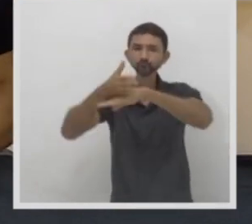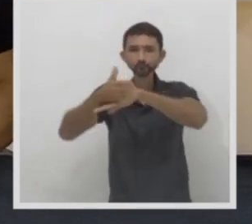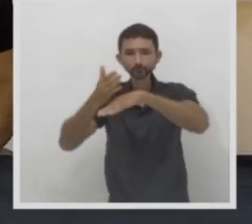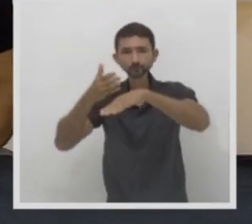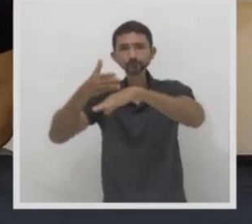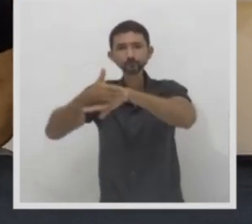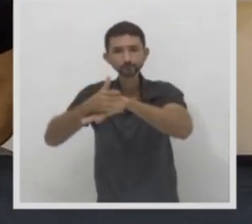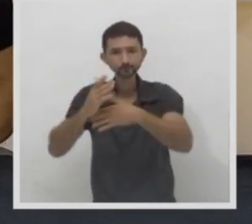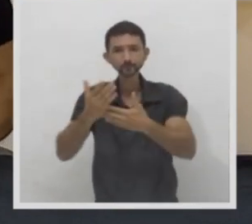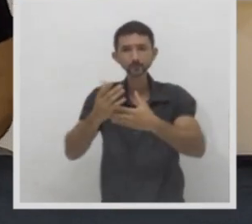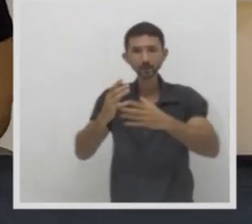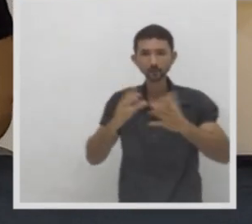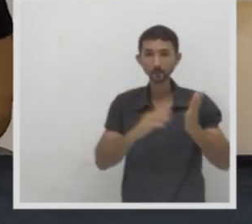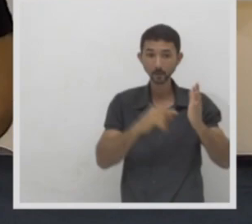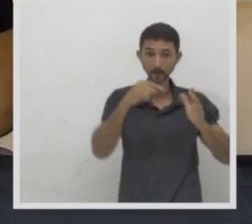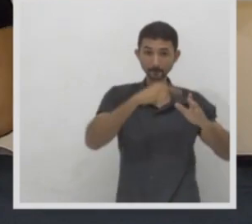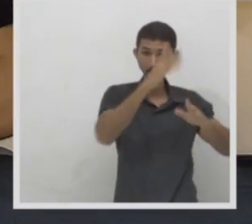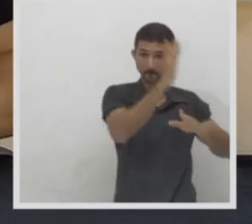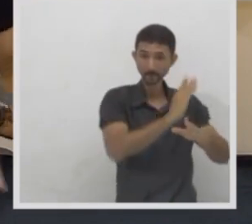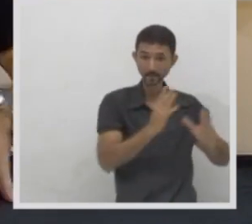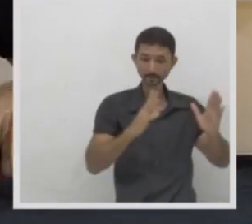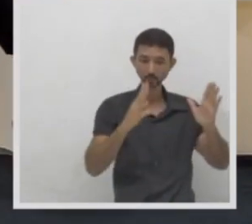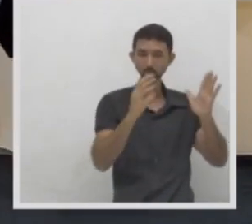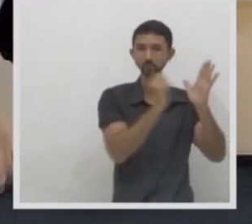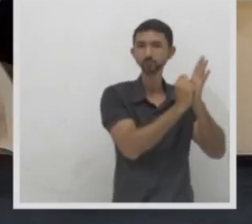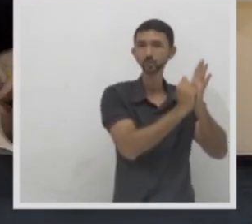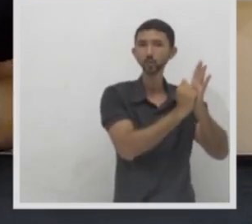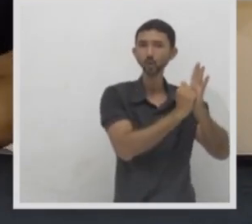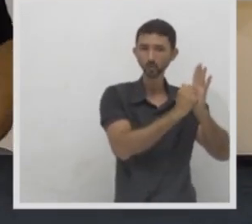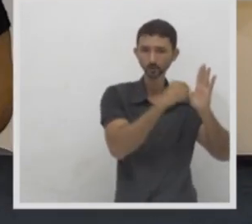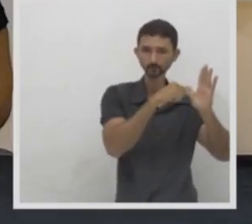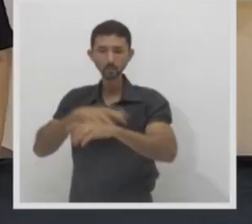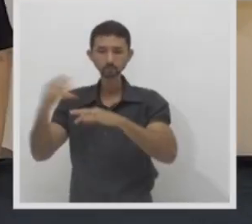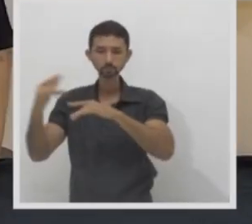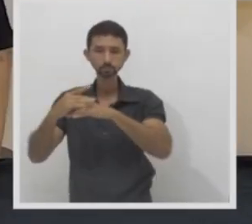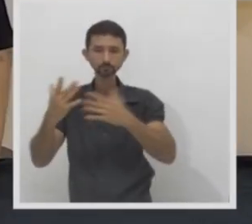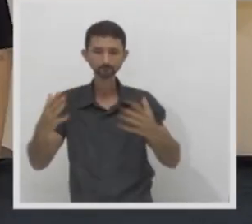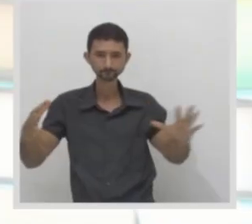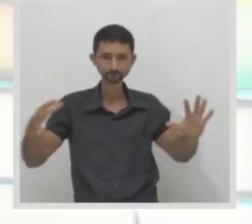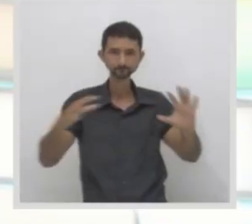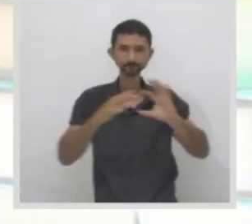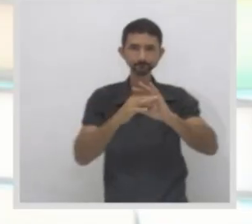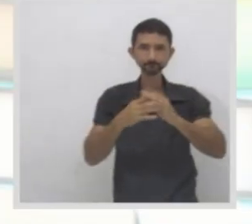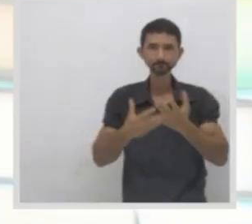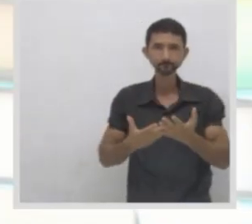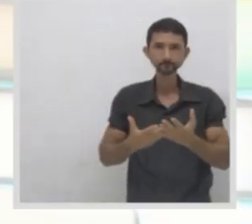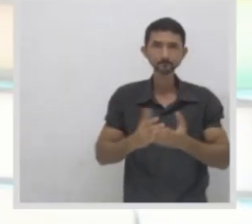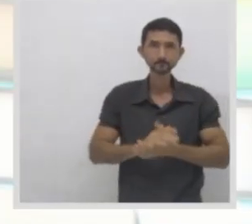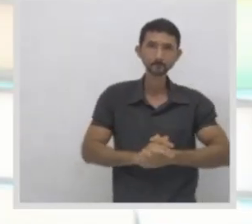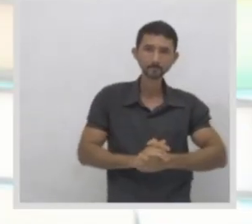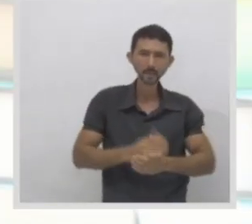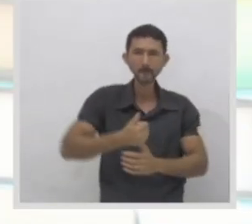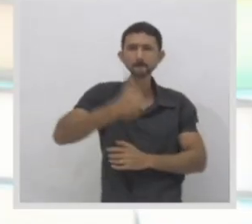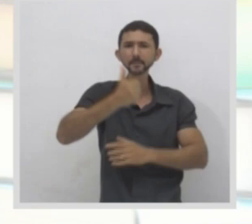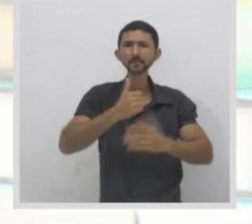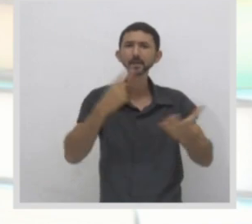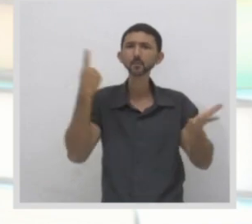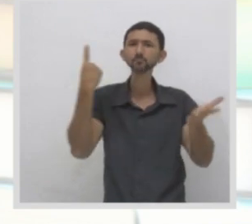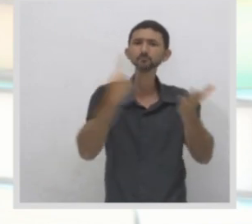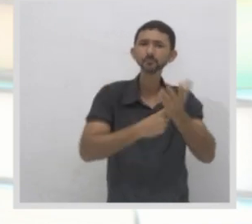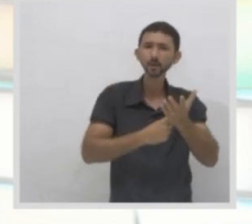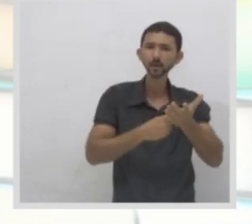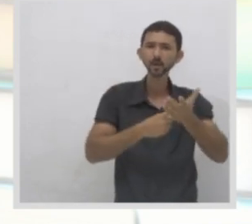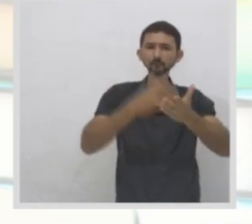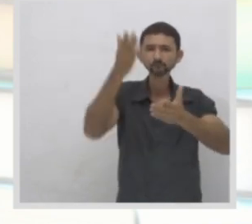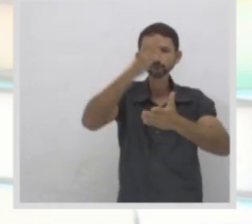inserindo como uma colônia, onde a sua metrópole vai ser Portugal. O primeiro tratado, a primeira